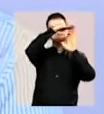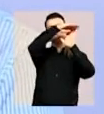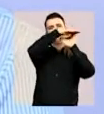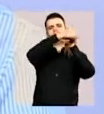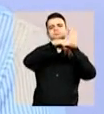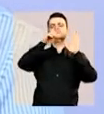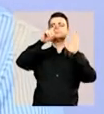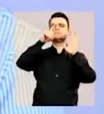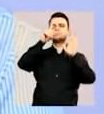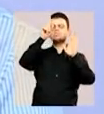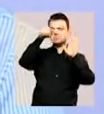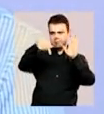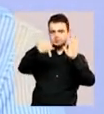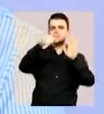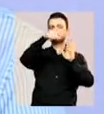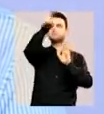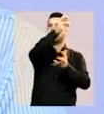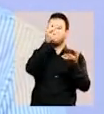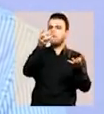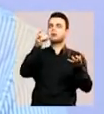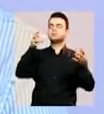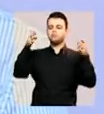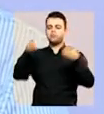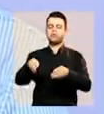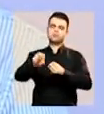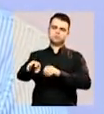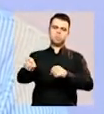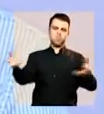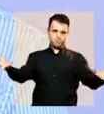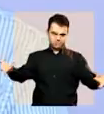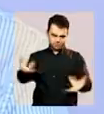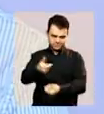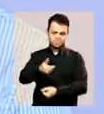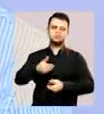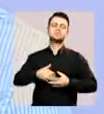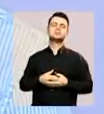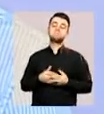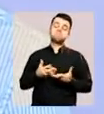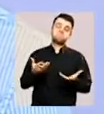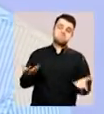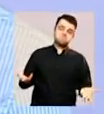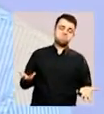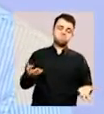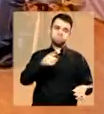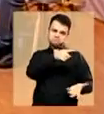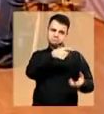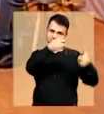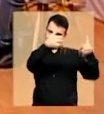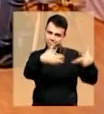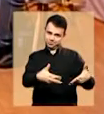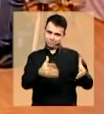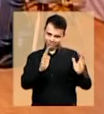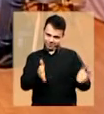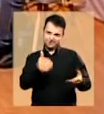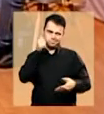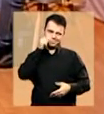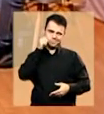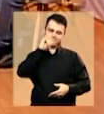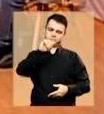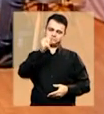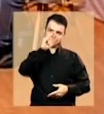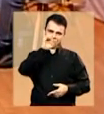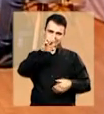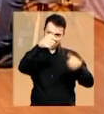Sim. E, bom, assim, como você mesmo falou, né, Josiane? É um